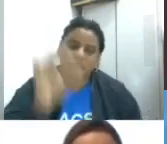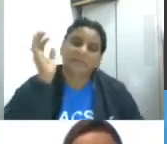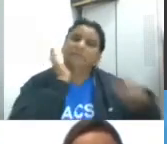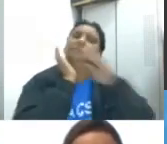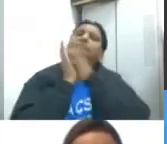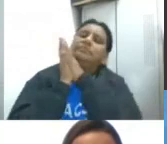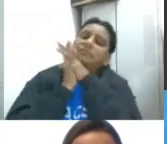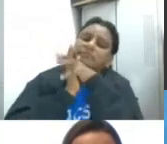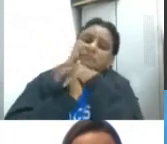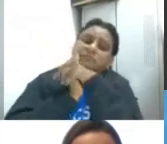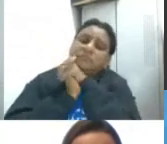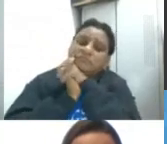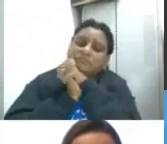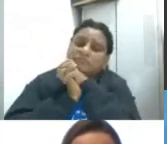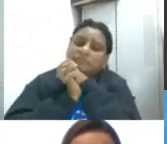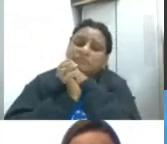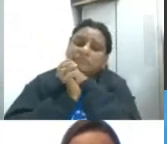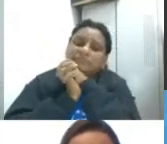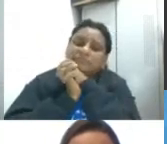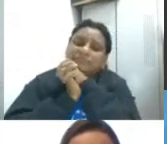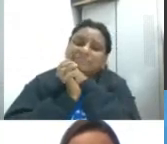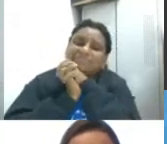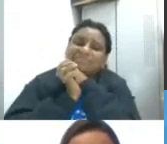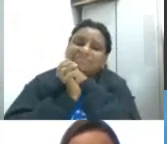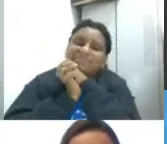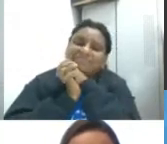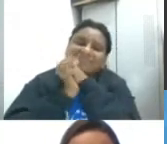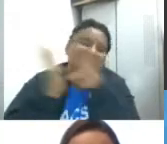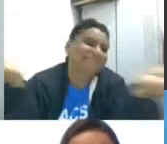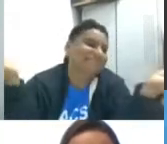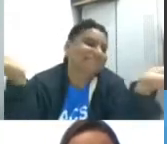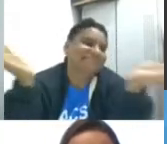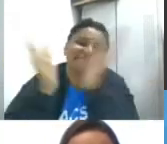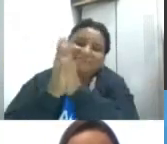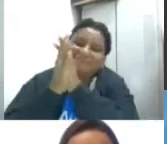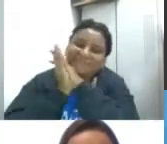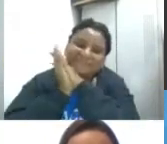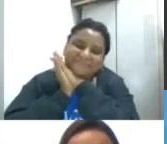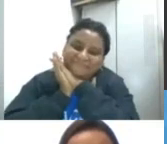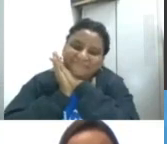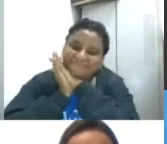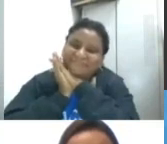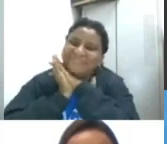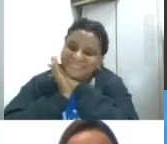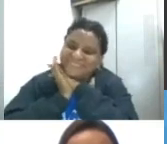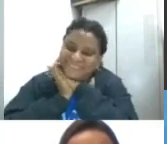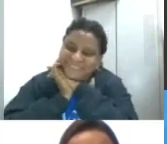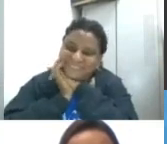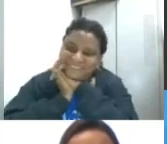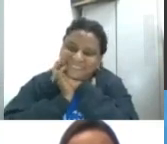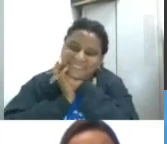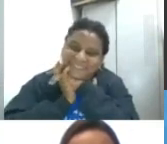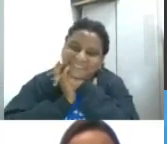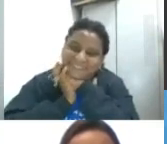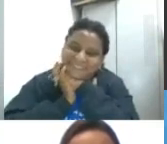tão perfeito mas na prática é tudo tão diferente pois é infelizmente como a gente falou já que deu a receita de bolo mas como a